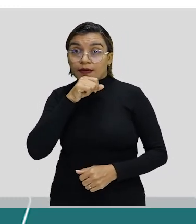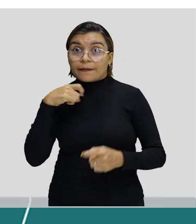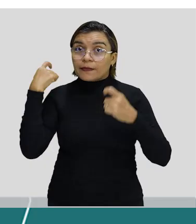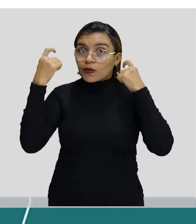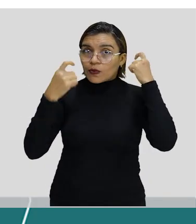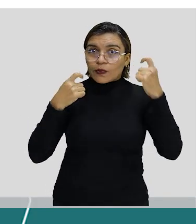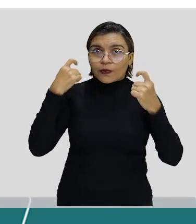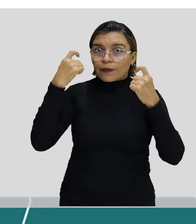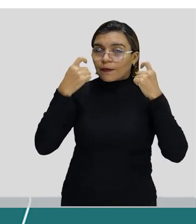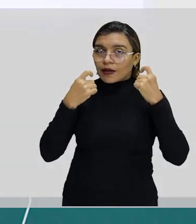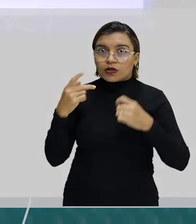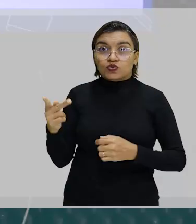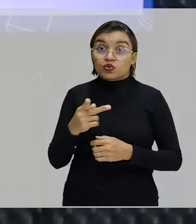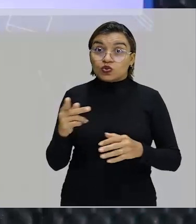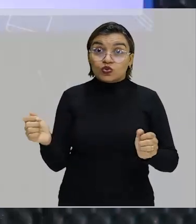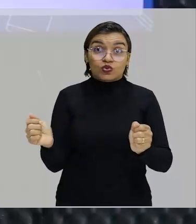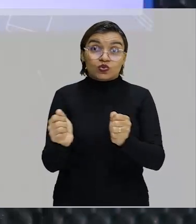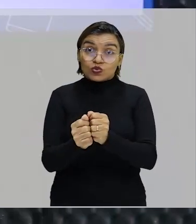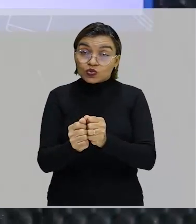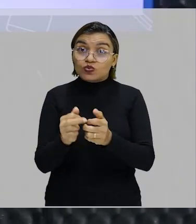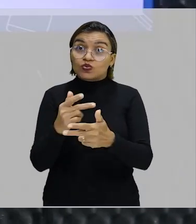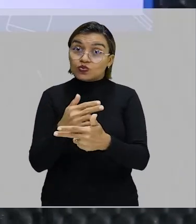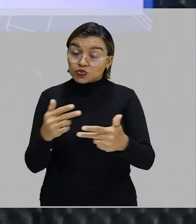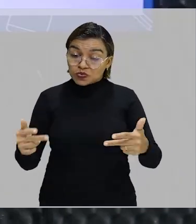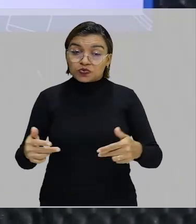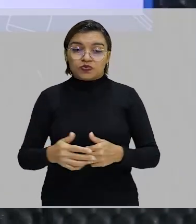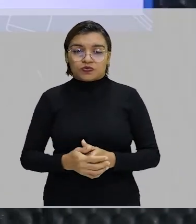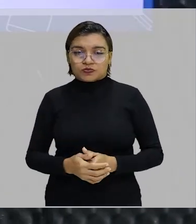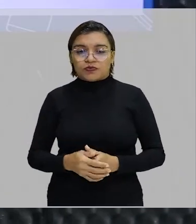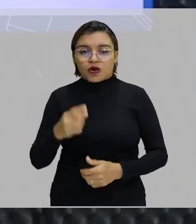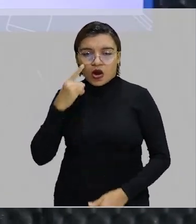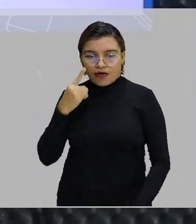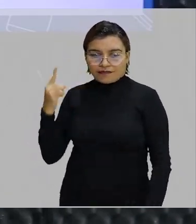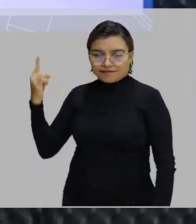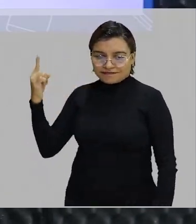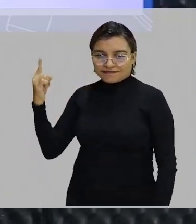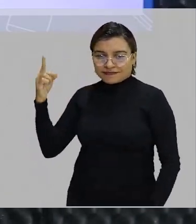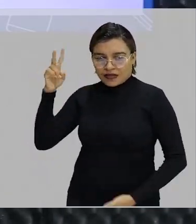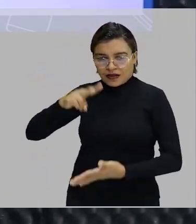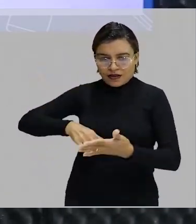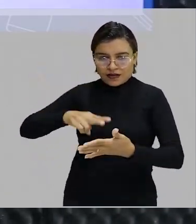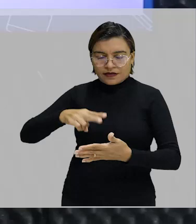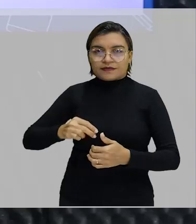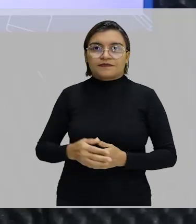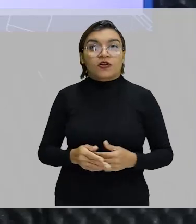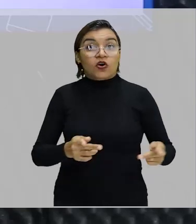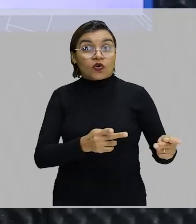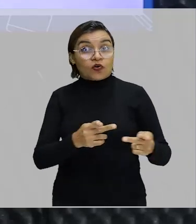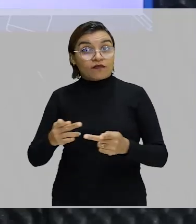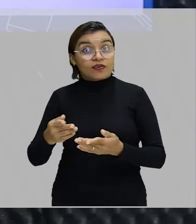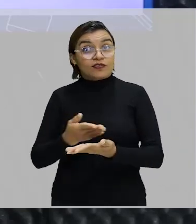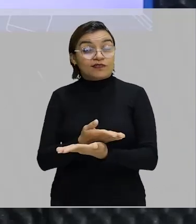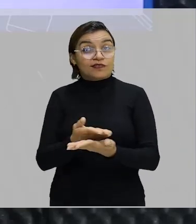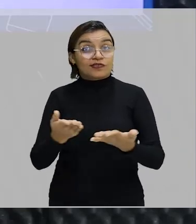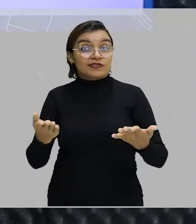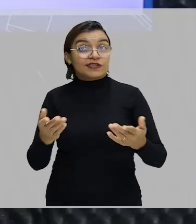mãe, estavam preocupados a mãe e o pai, estavam preocupados os pais do garoto. Convido vocês